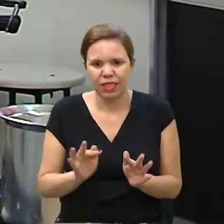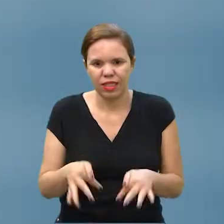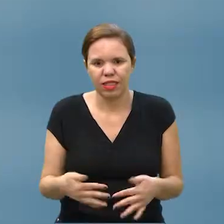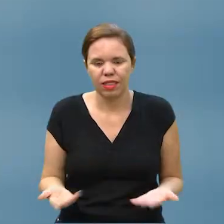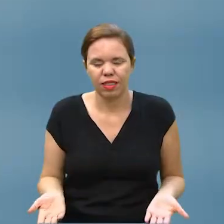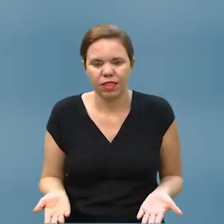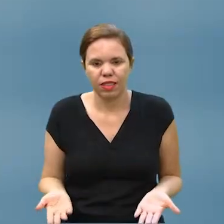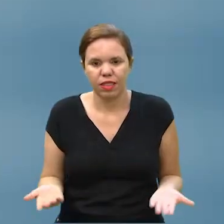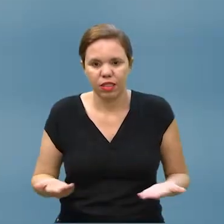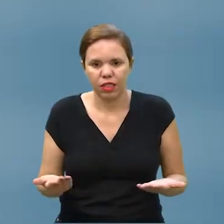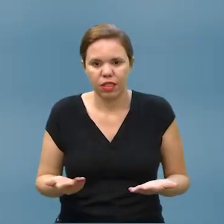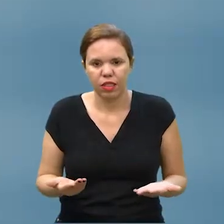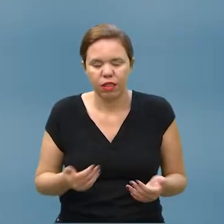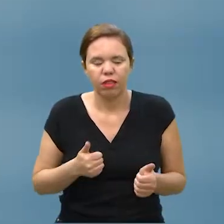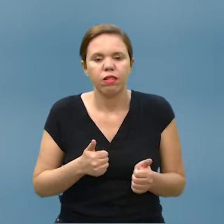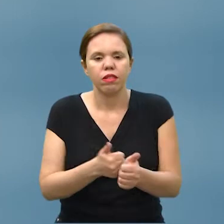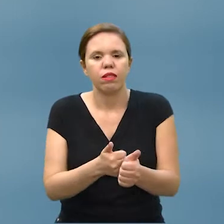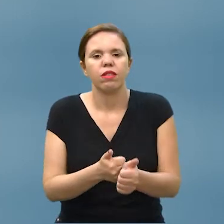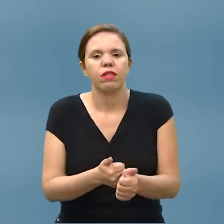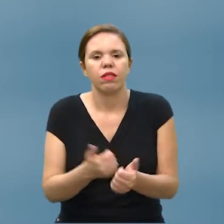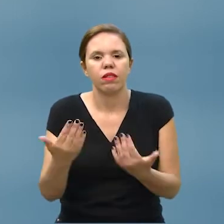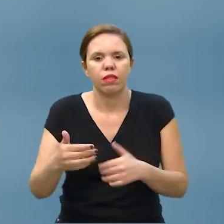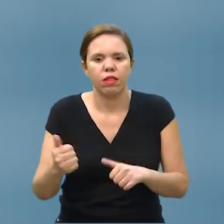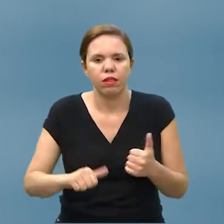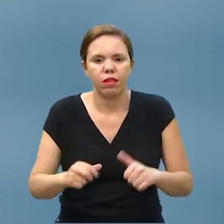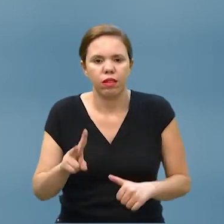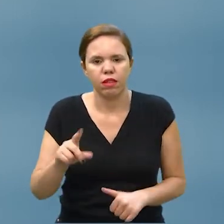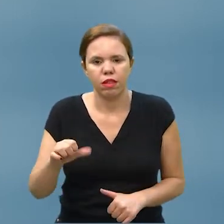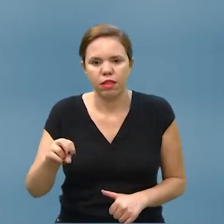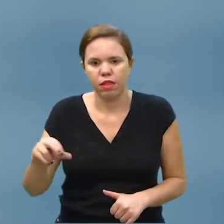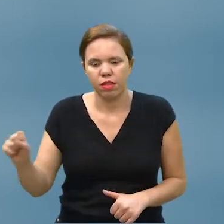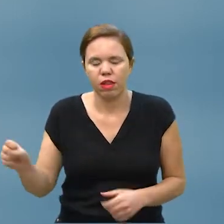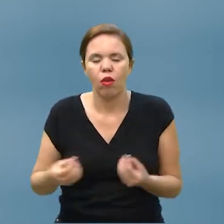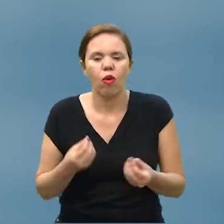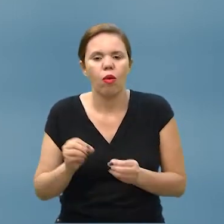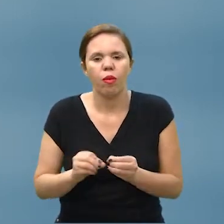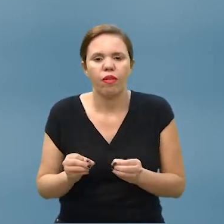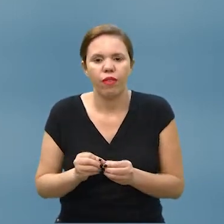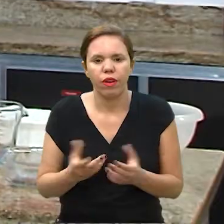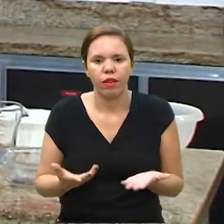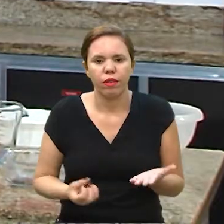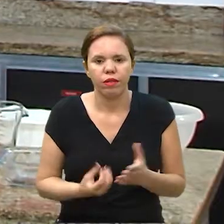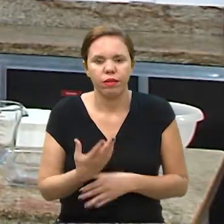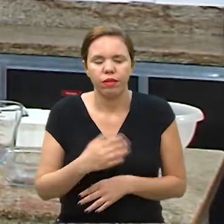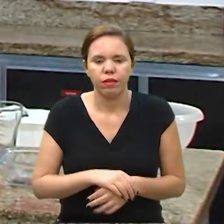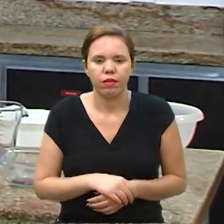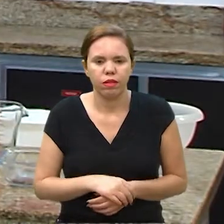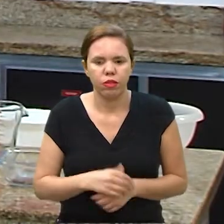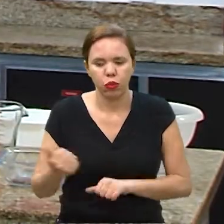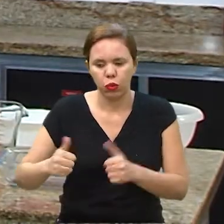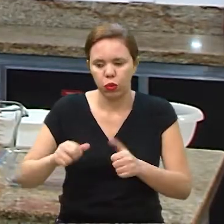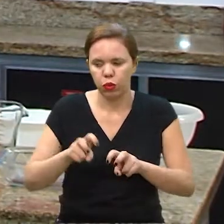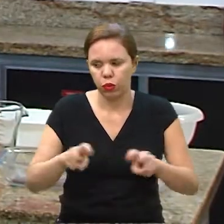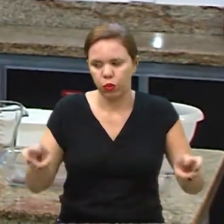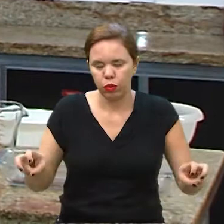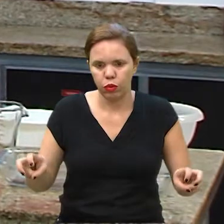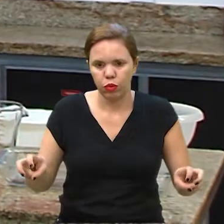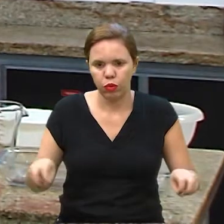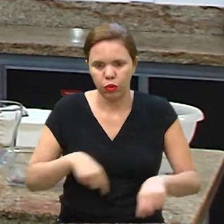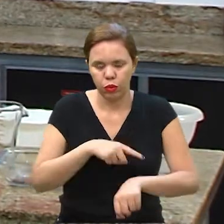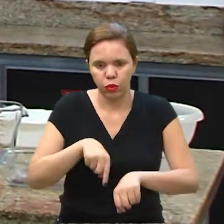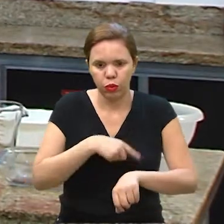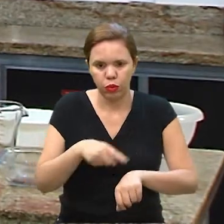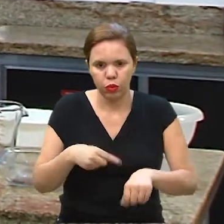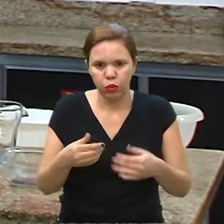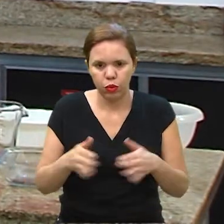frente. Chegou a hora da gente acompanhar a prova da Vanessa. Vamos ver como ela vai se sair. Assim que os jurados dispararam o